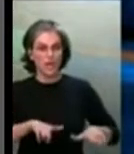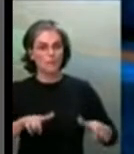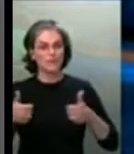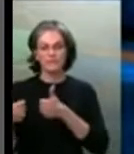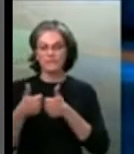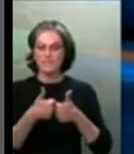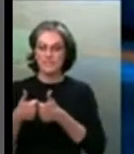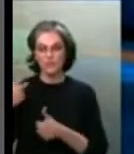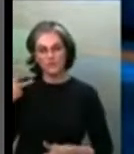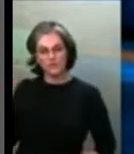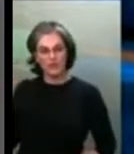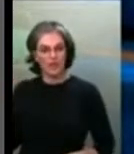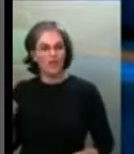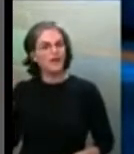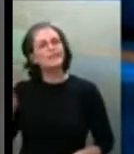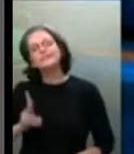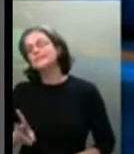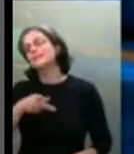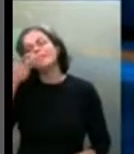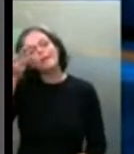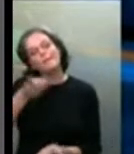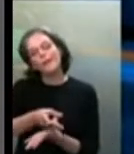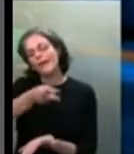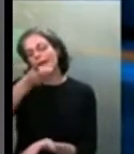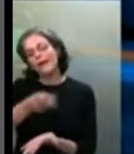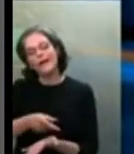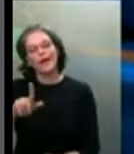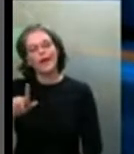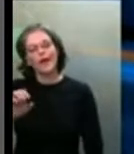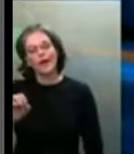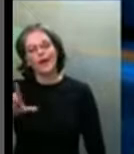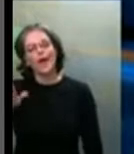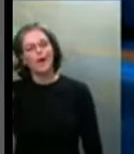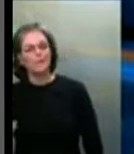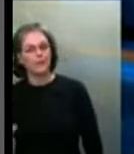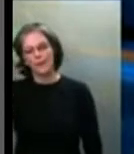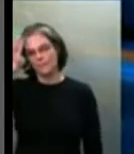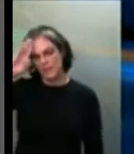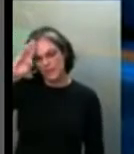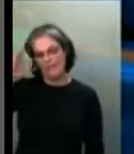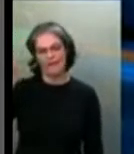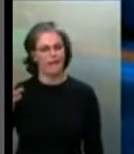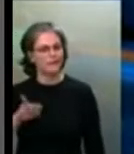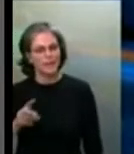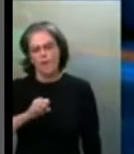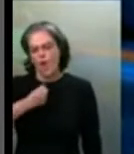com o dele. Ele só pregava isso. Golpe militar, o ódio,